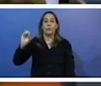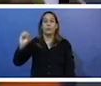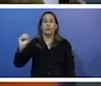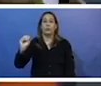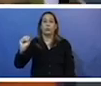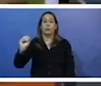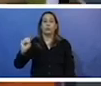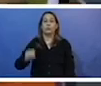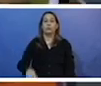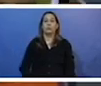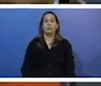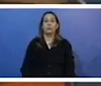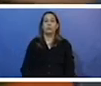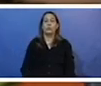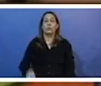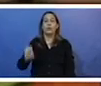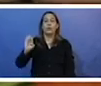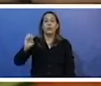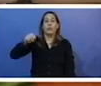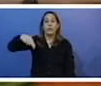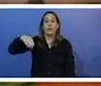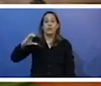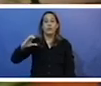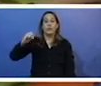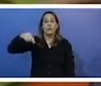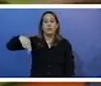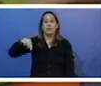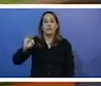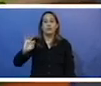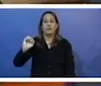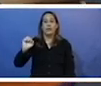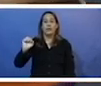Queri. Uri.